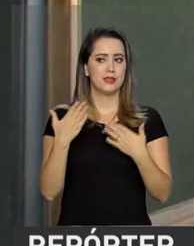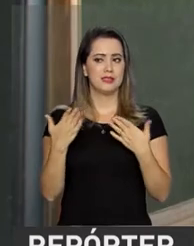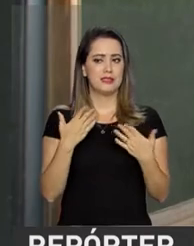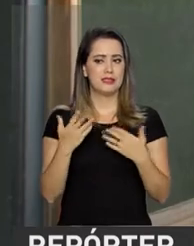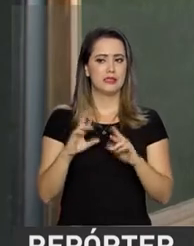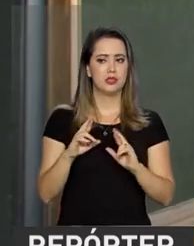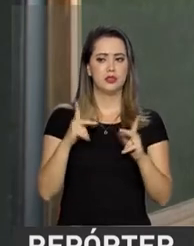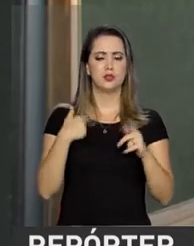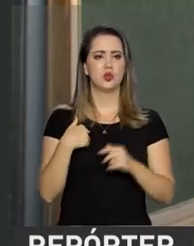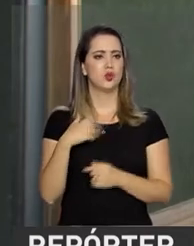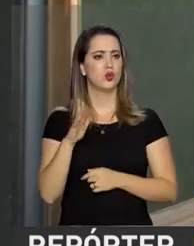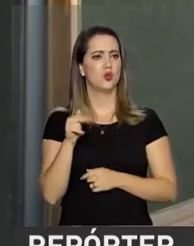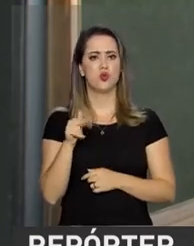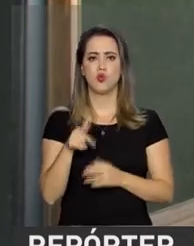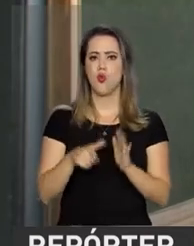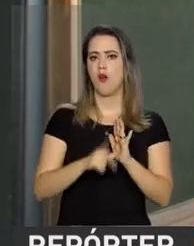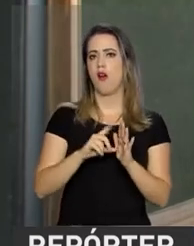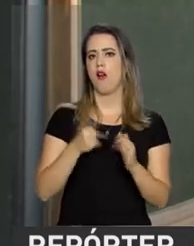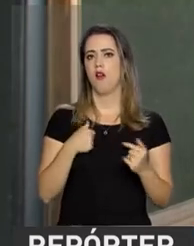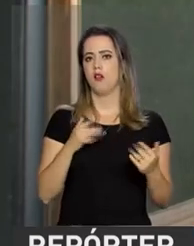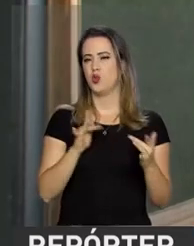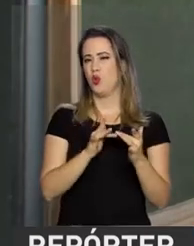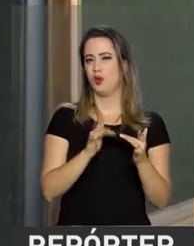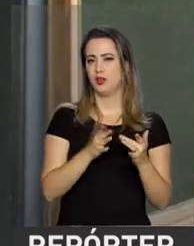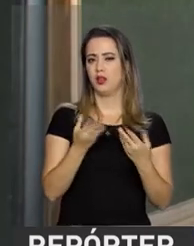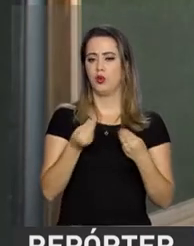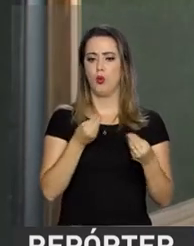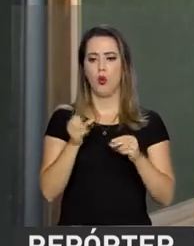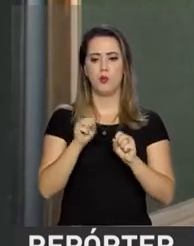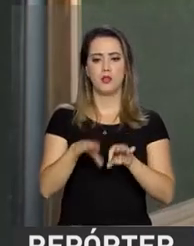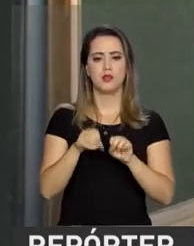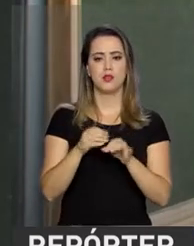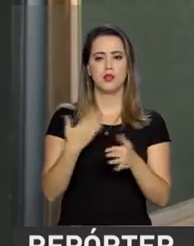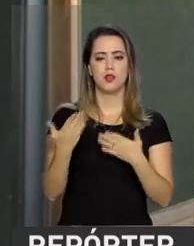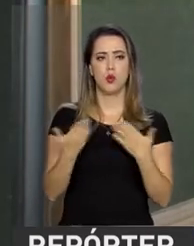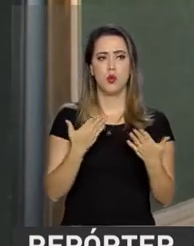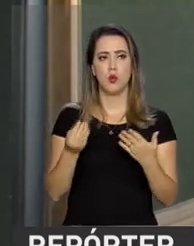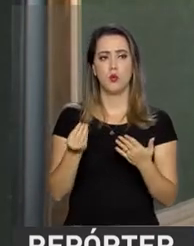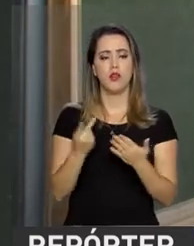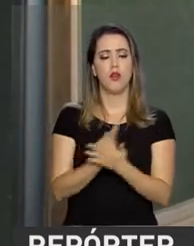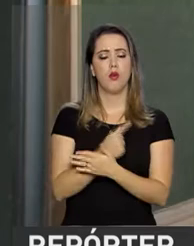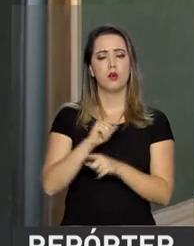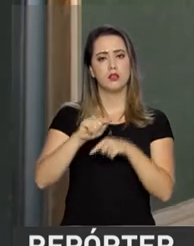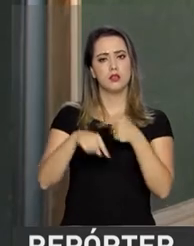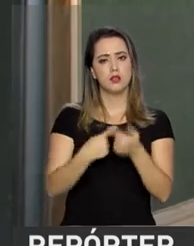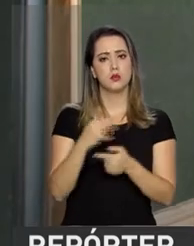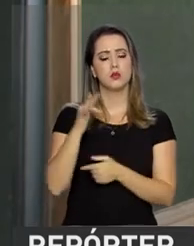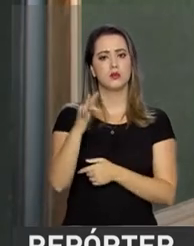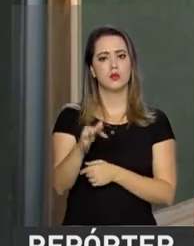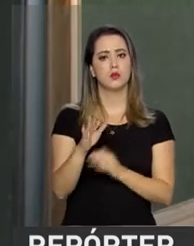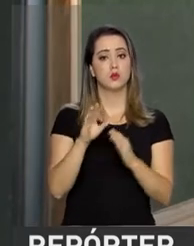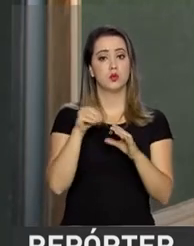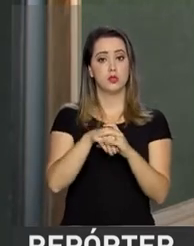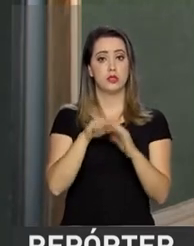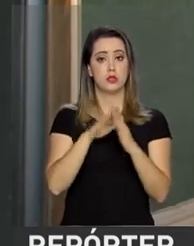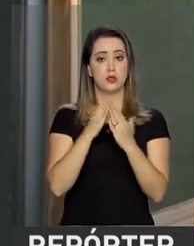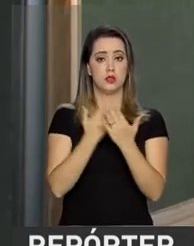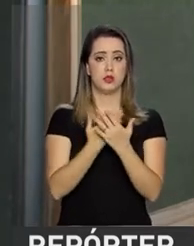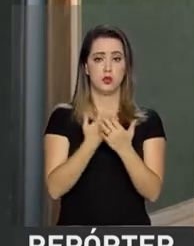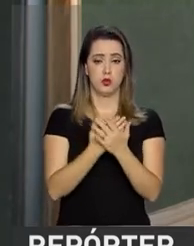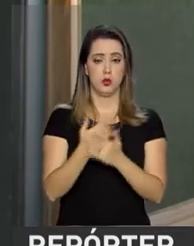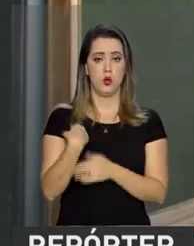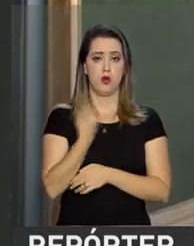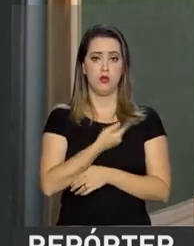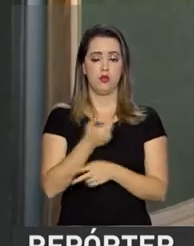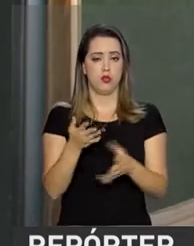contato, que a gente nunca teve, a gente fica sempre pensando como isso pode acontecer, o que vai acontecer quando a gente entrar na escola. E o PIBID, quando a gente soube o que